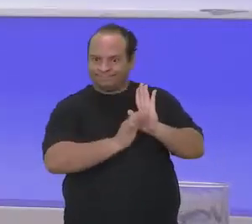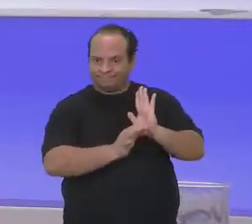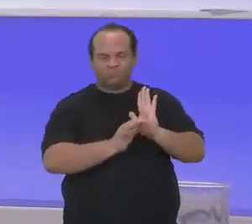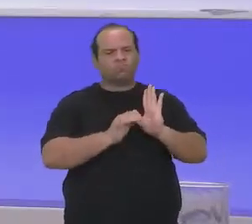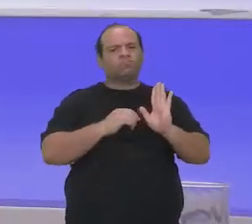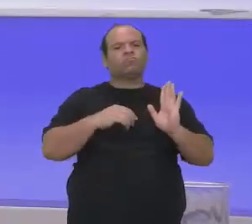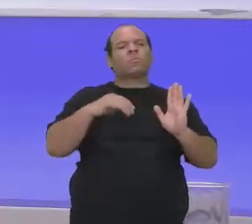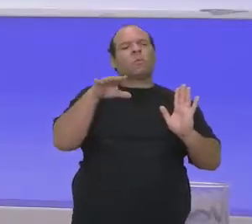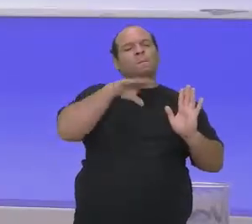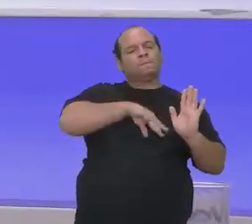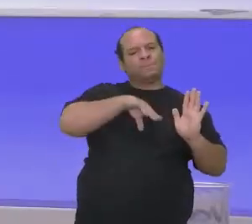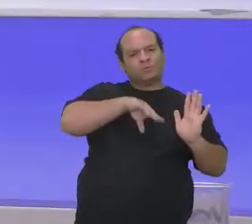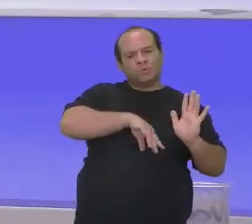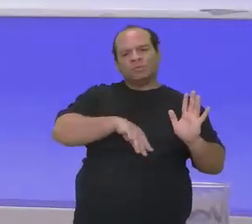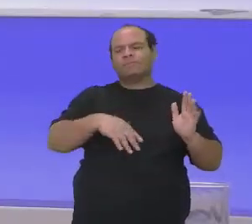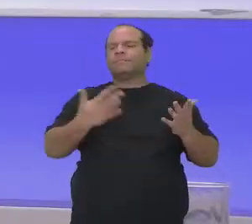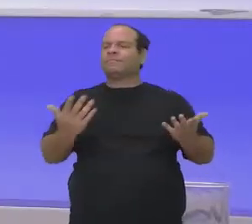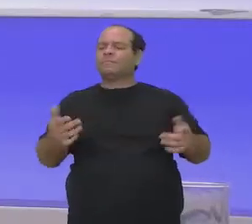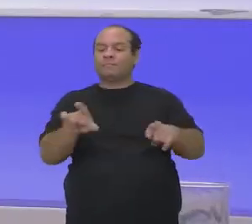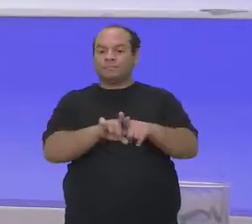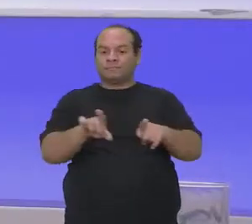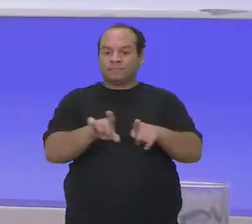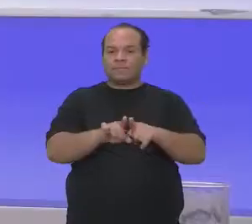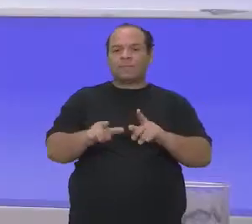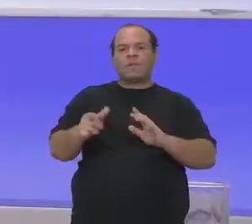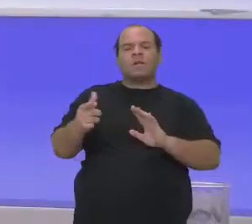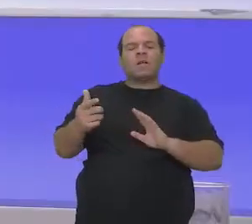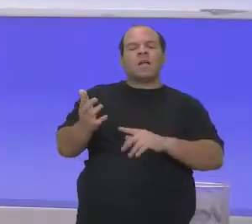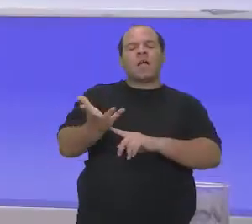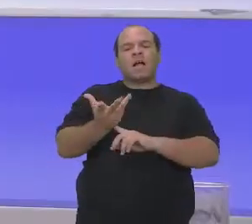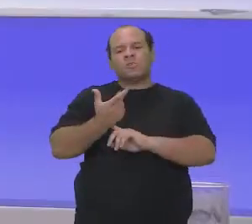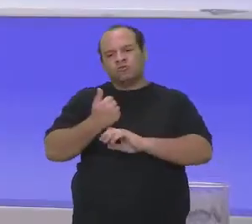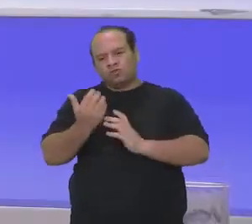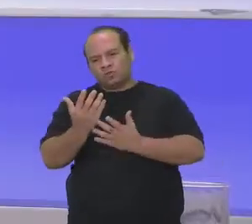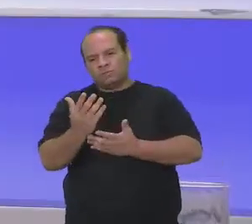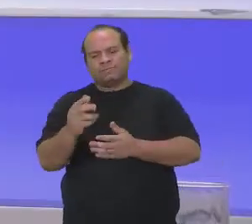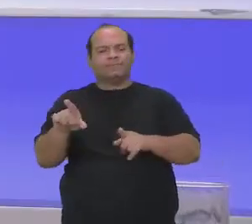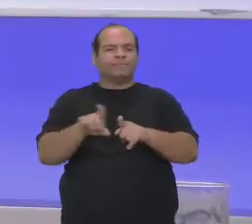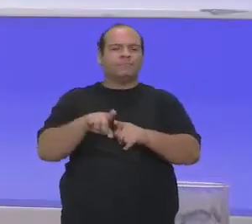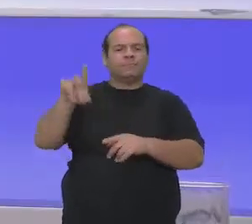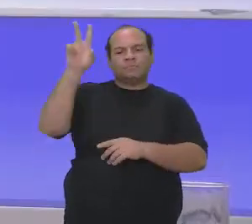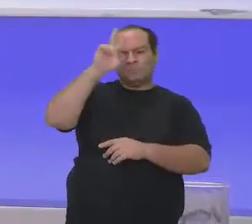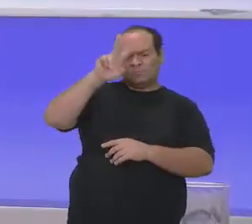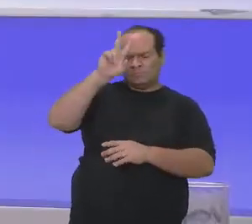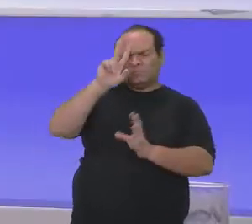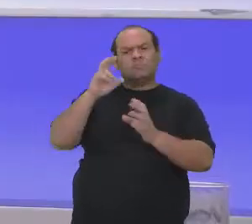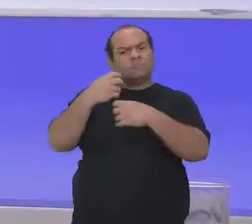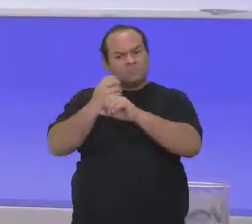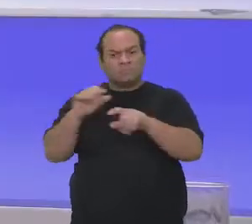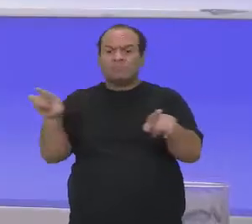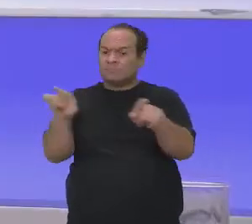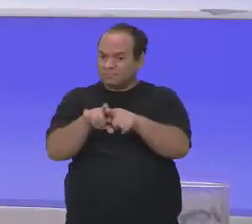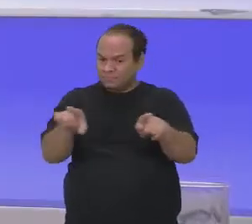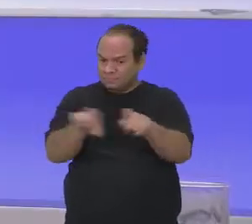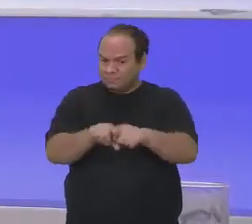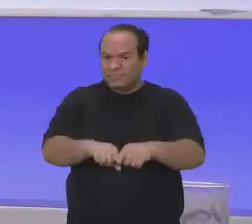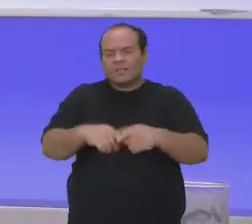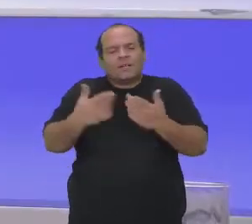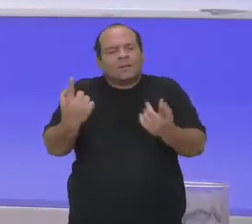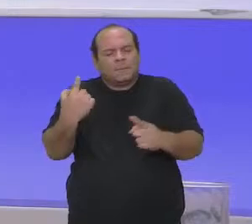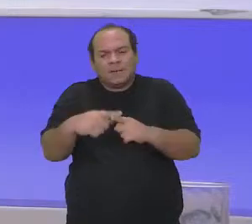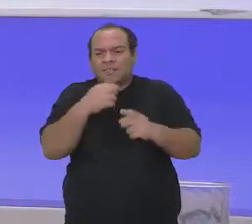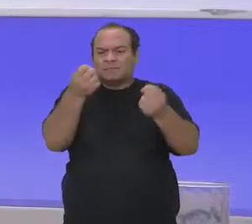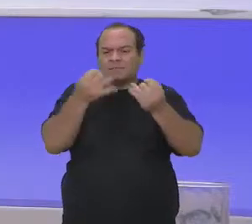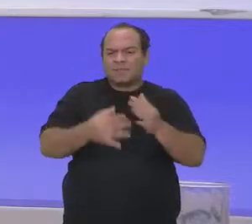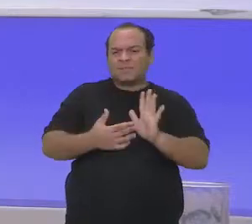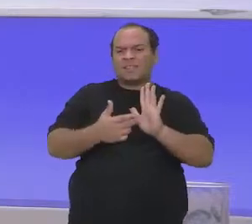trabalhava língua portuguesa, a gente trabalhava educação artística, a gente trabalhava história, a gente trabalha ciências também, porque aí a gente acaba abordando